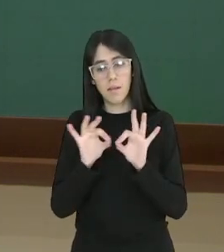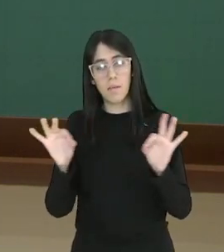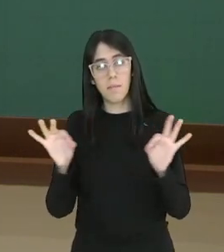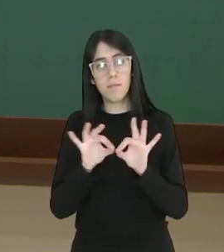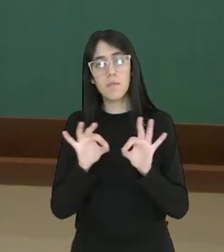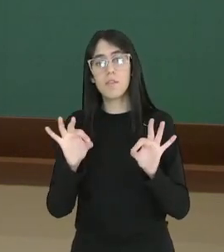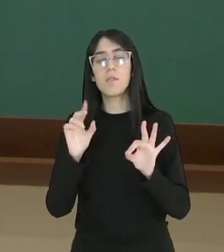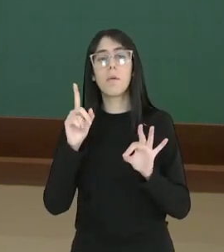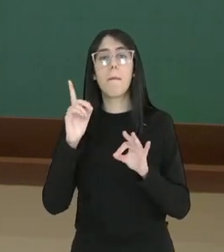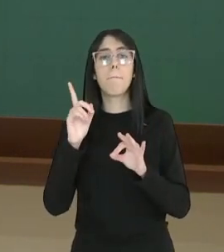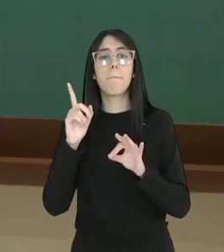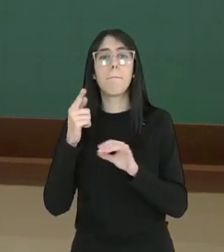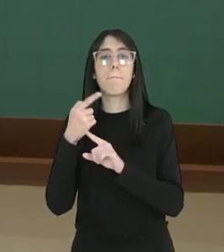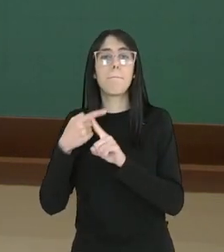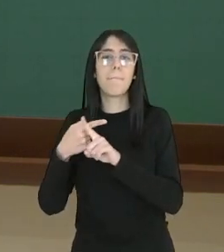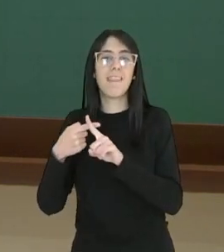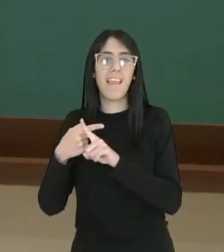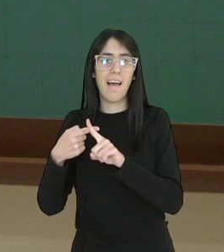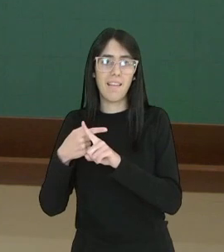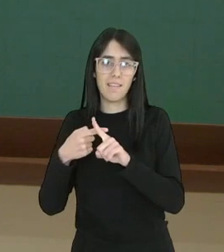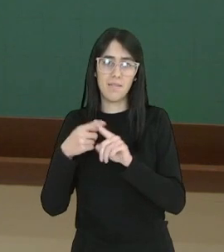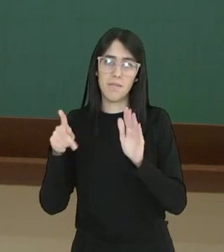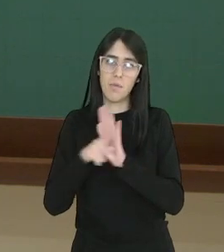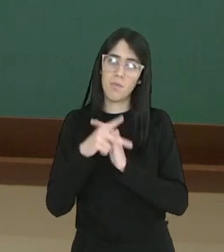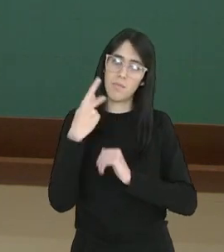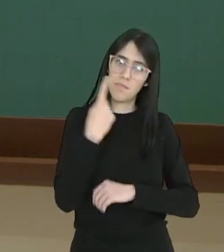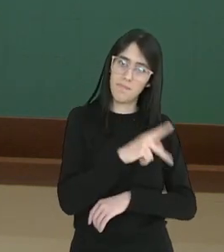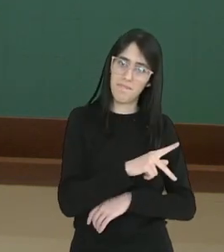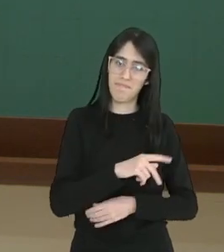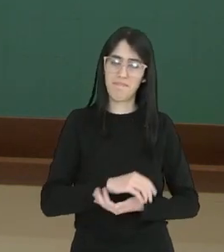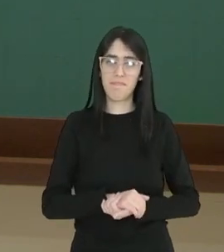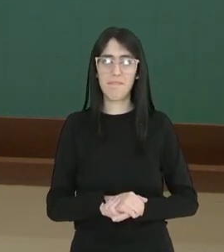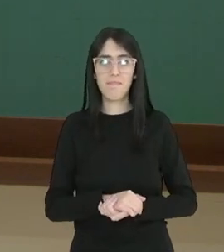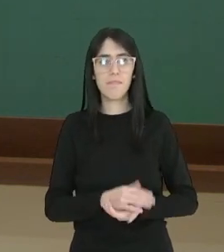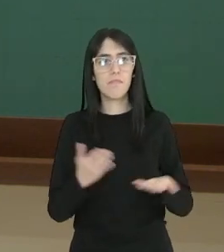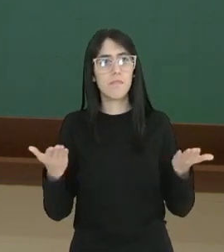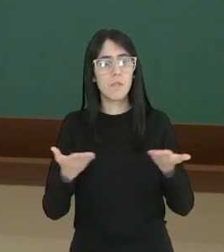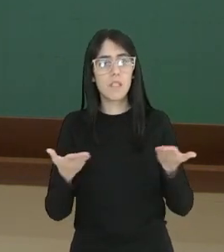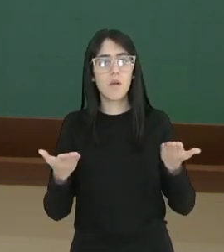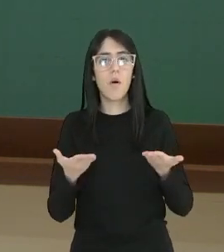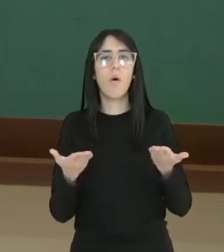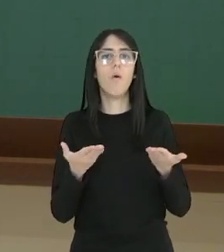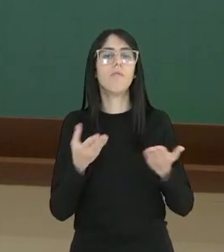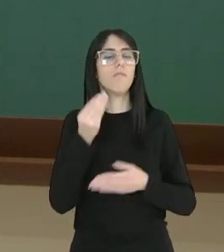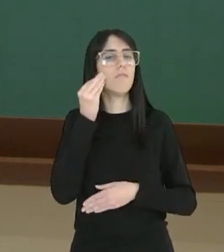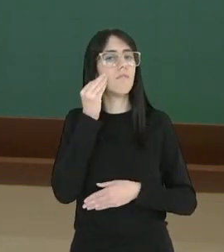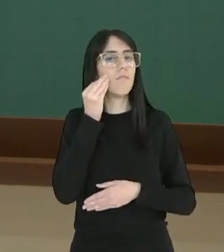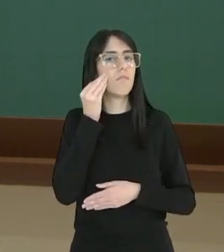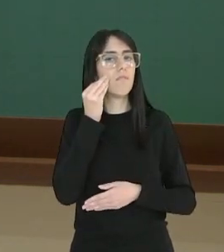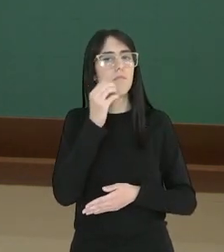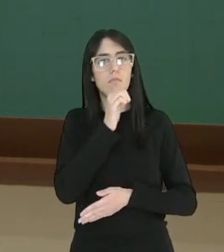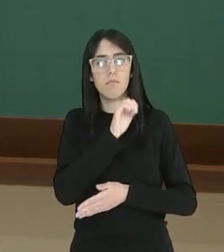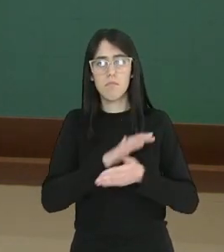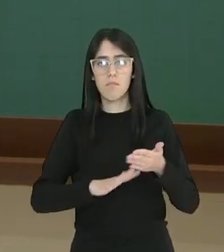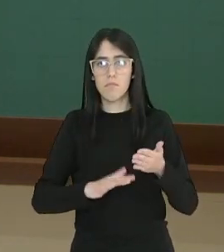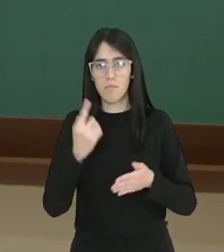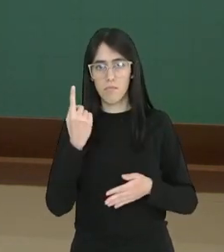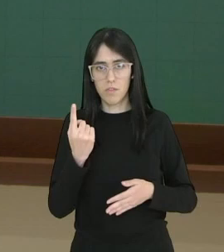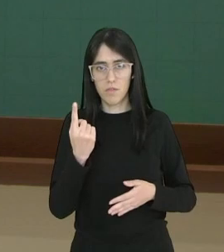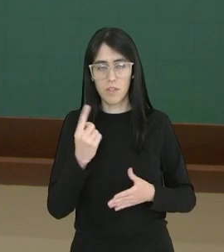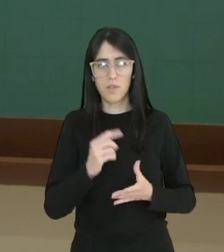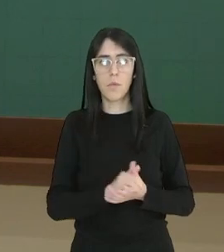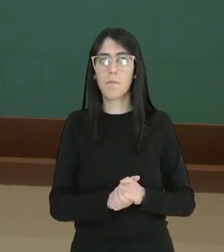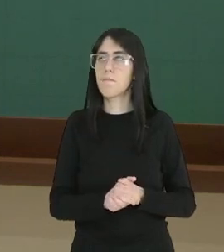metade de um diâmetro, ok? Então, vamos agora para o nosso praticando